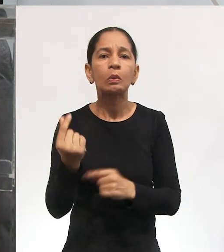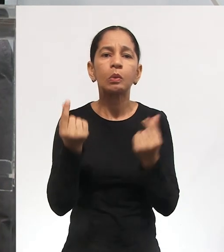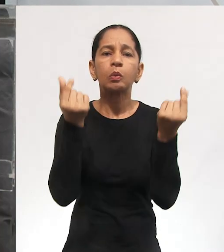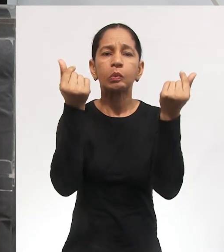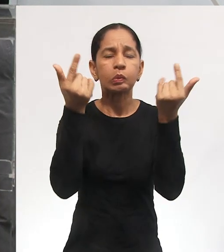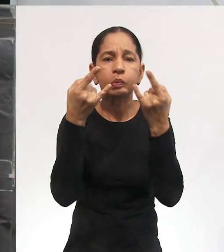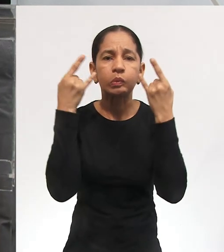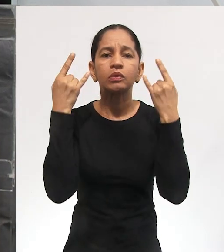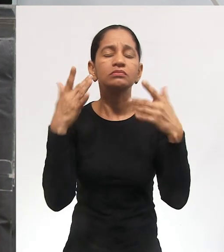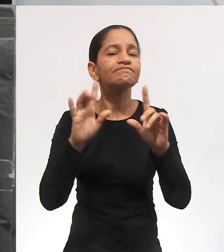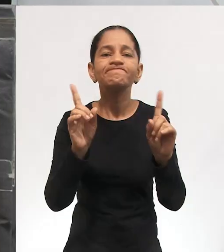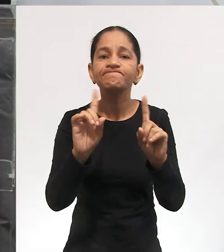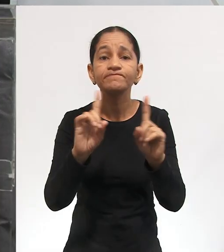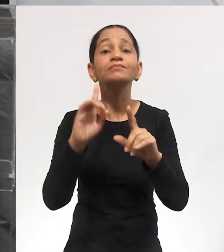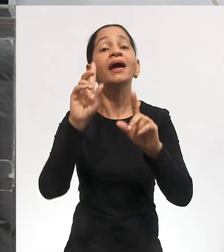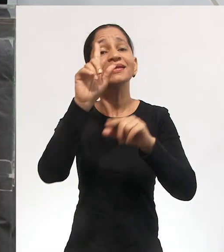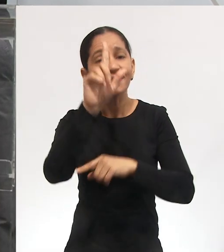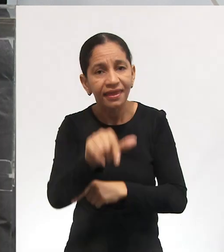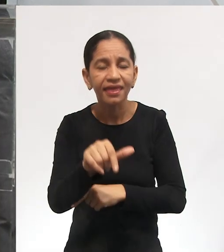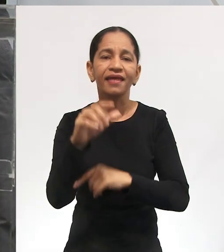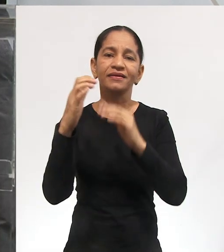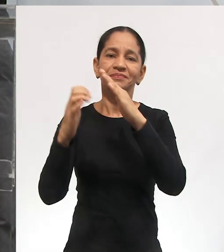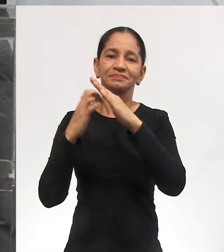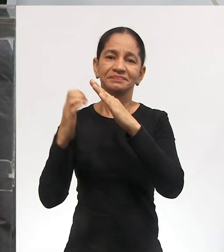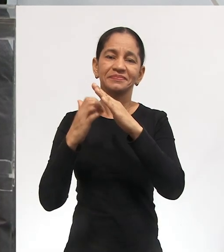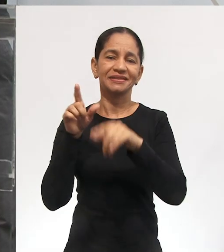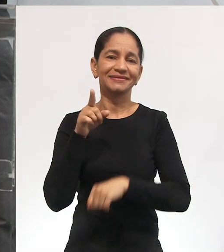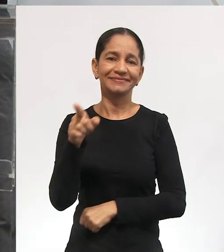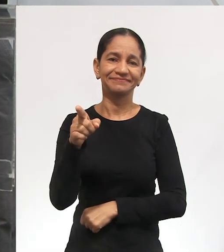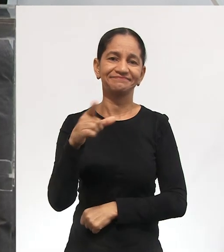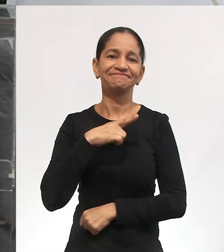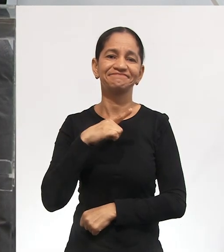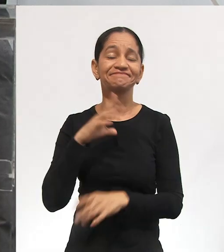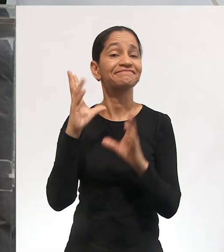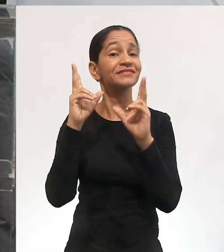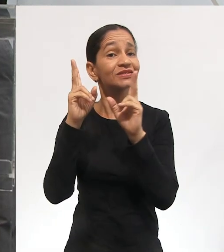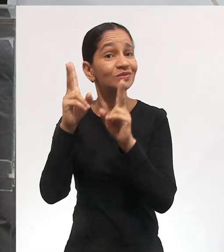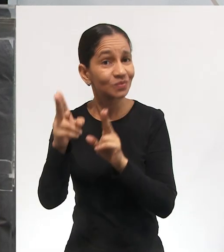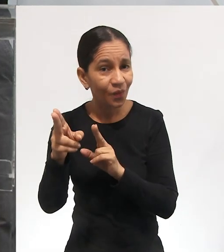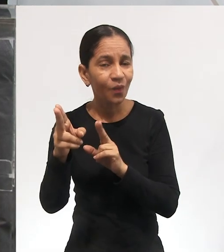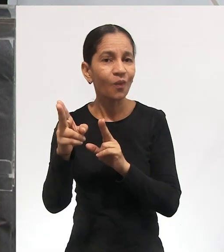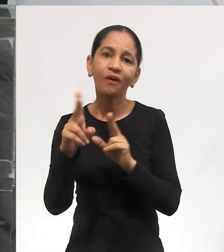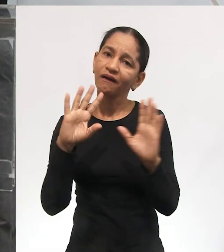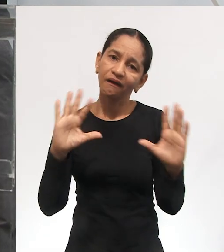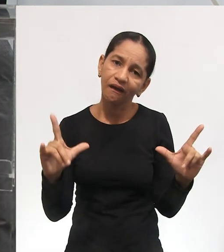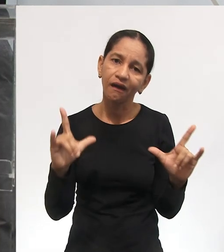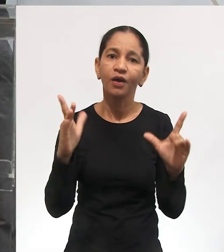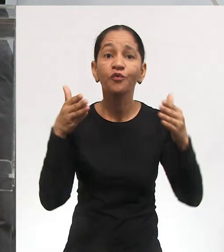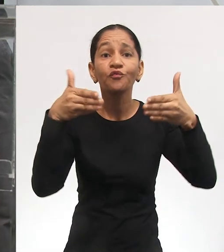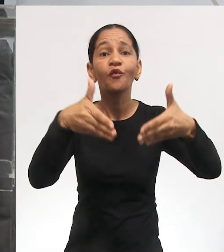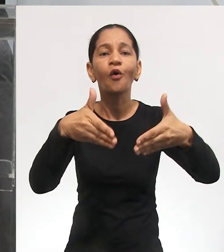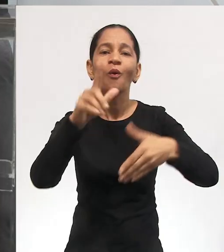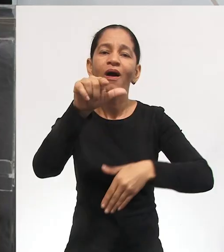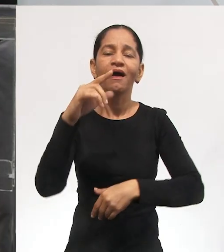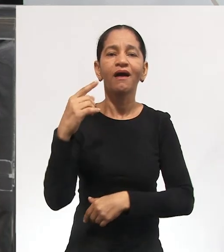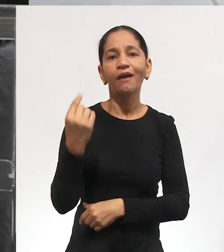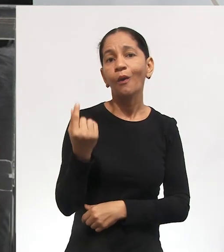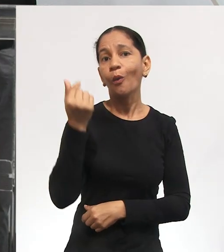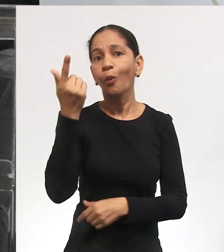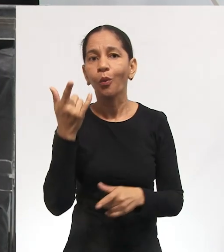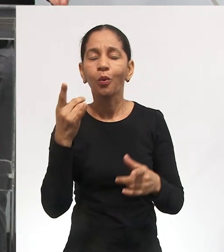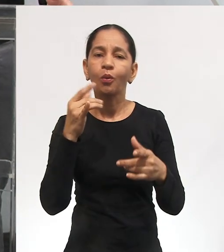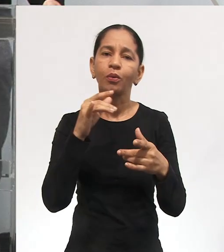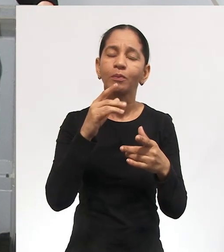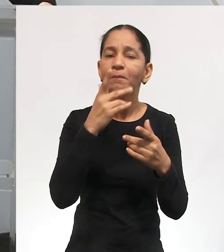impede a caracterização de empresa. A atividade empresarial é forjada sobre o lucro. Sem que haja